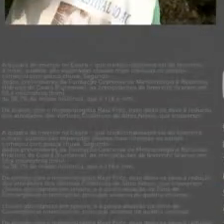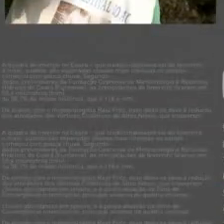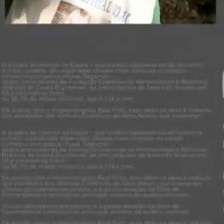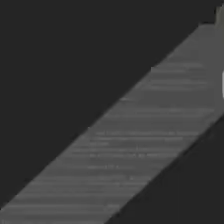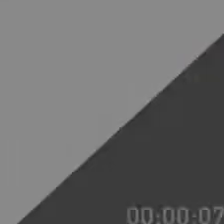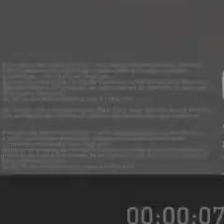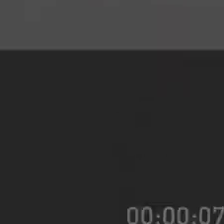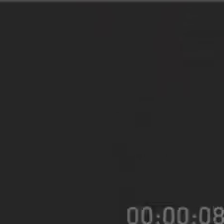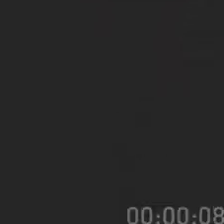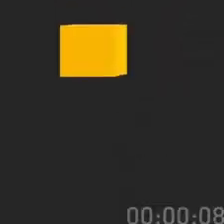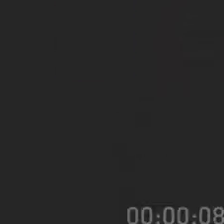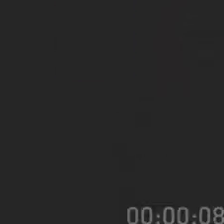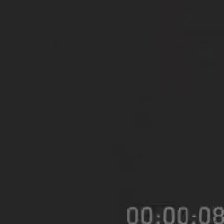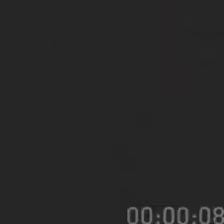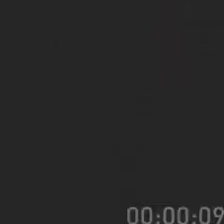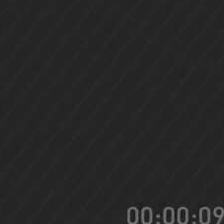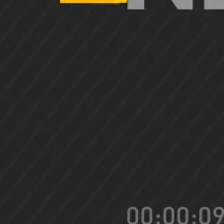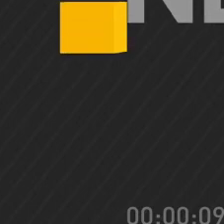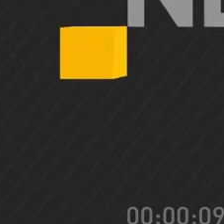ae